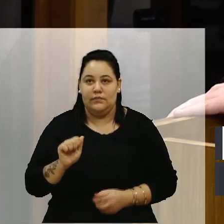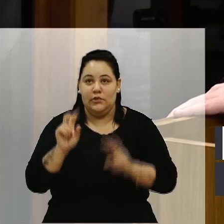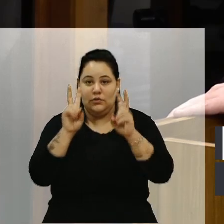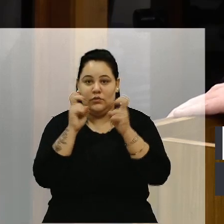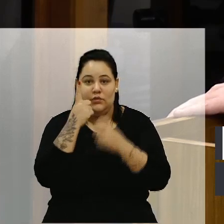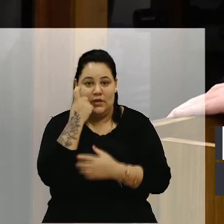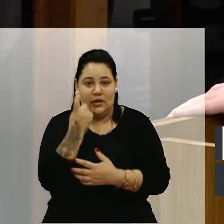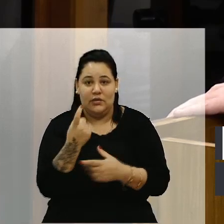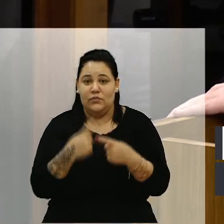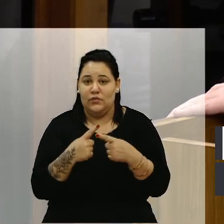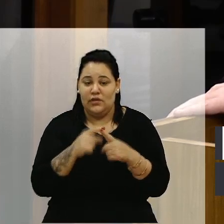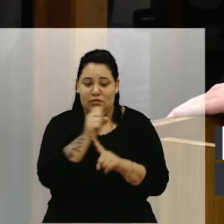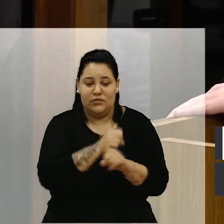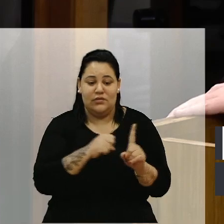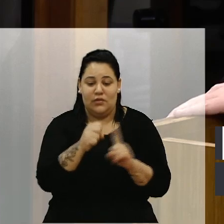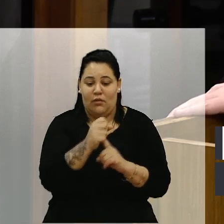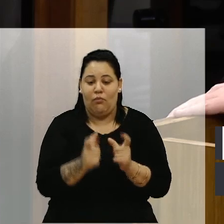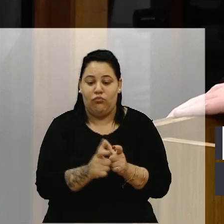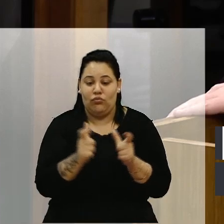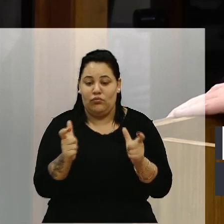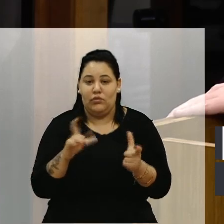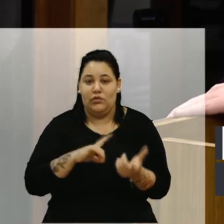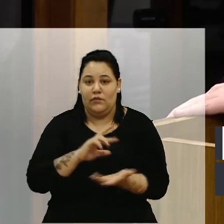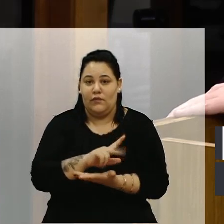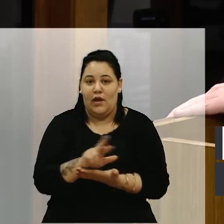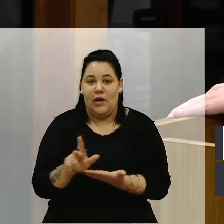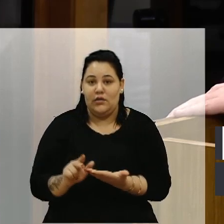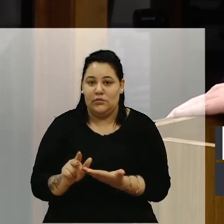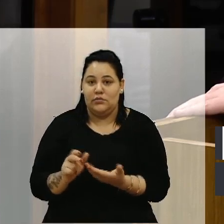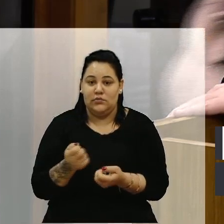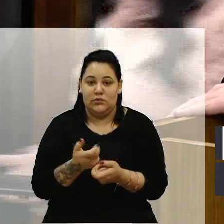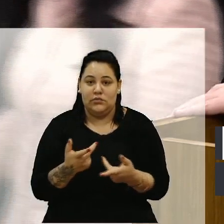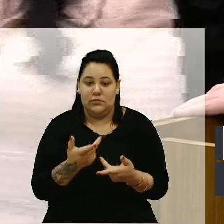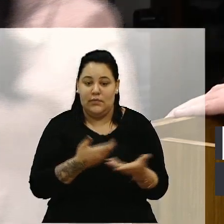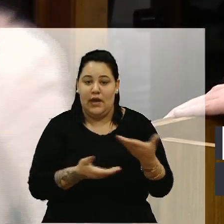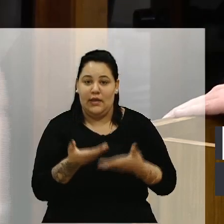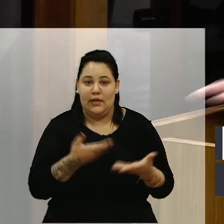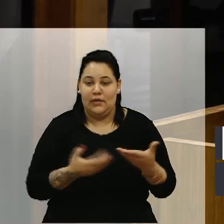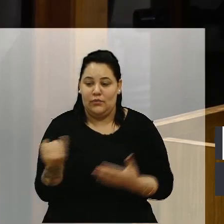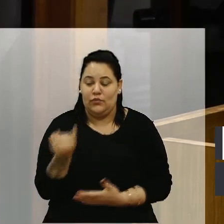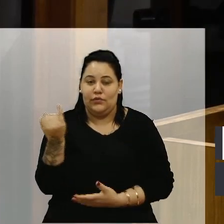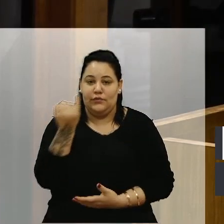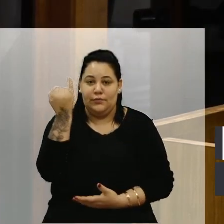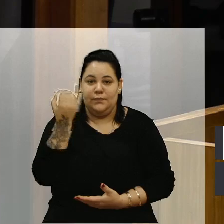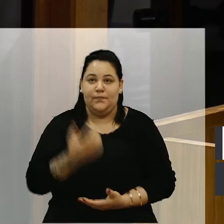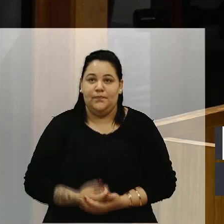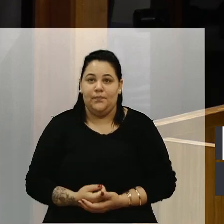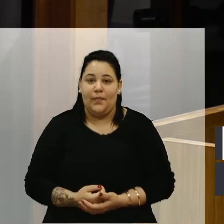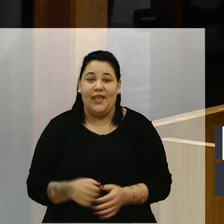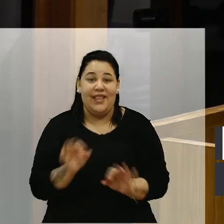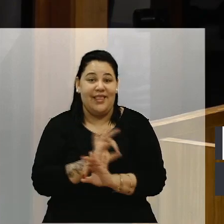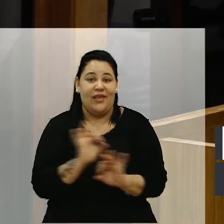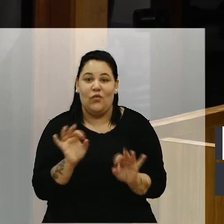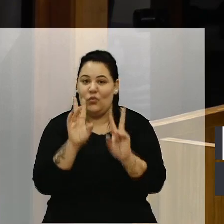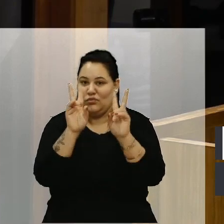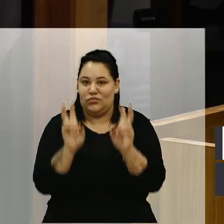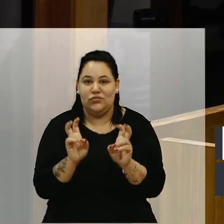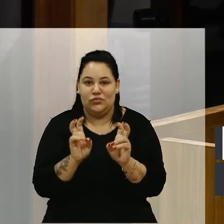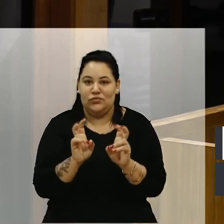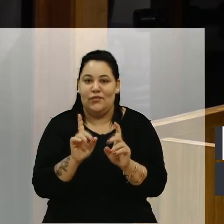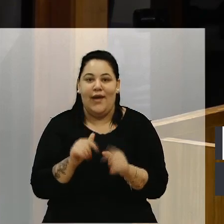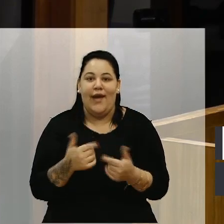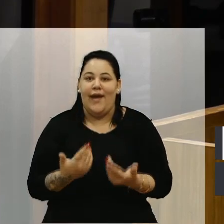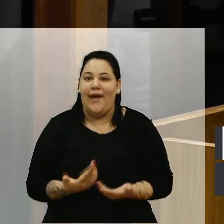é grande, tem diversos assuntos para a gente tratar de relevância. E nenhum desses assuntos é